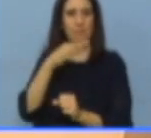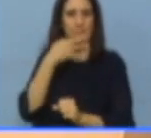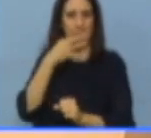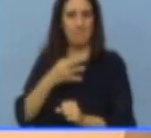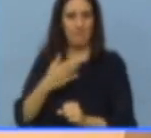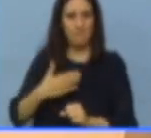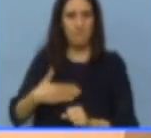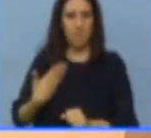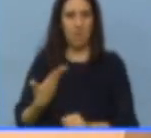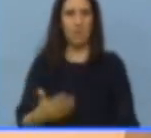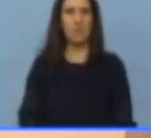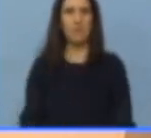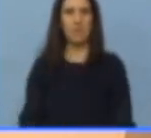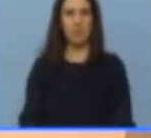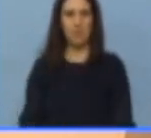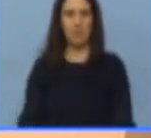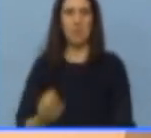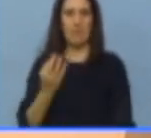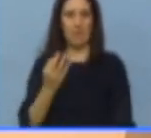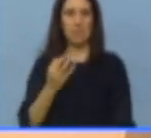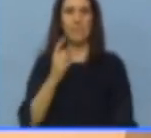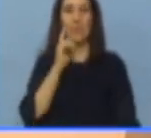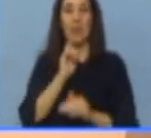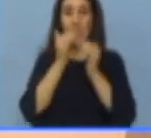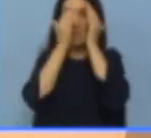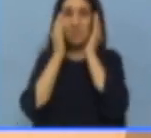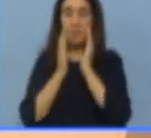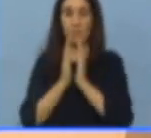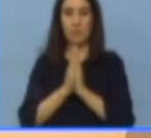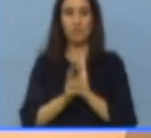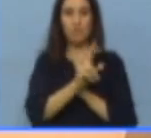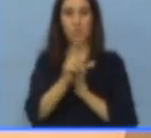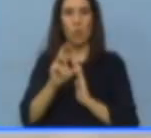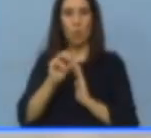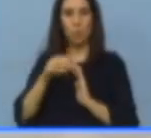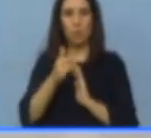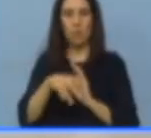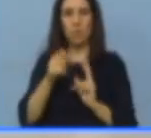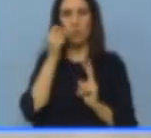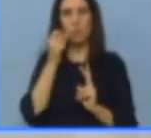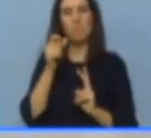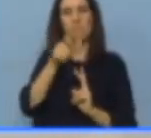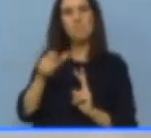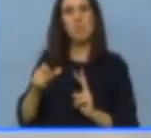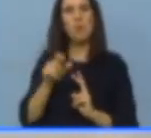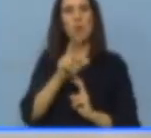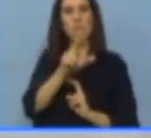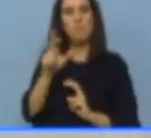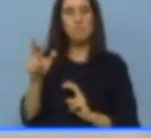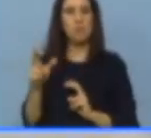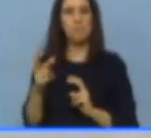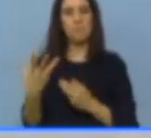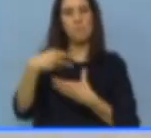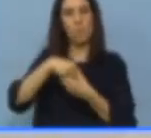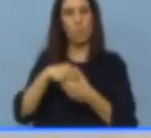mais englobando as Irmãs Missionárias Comunianas, os leigos missionários comunianos, que é, digamos, a dimensão nova do carisma